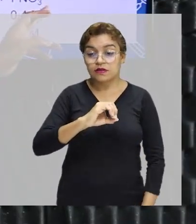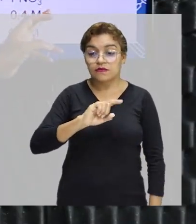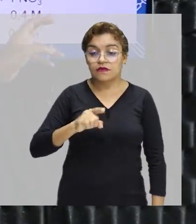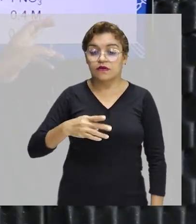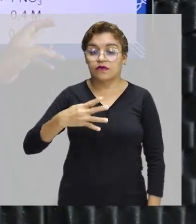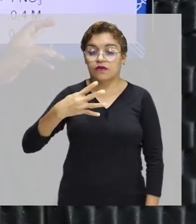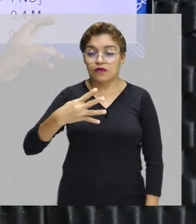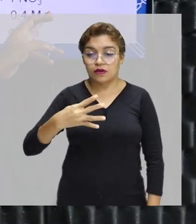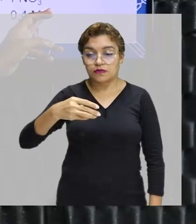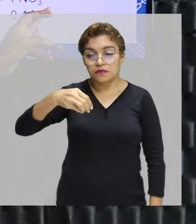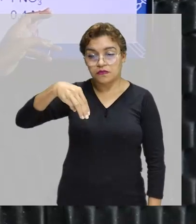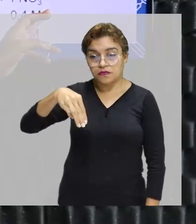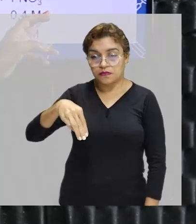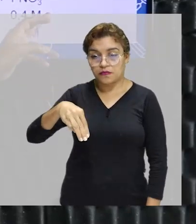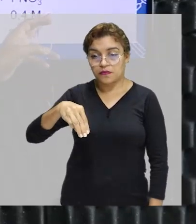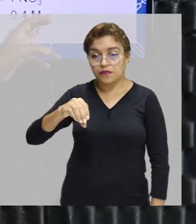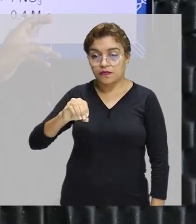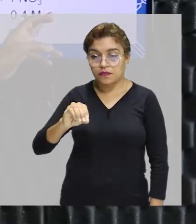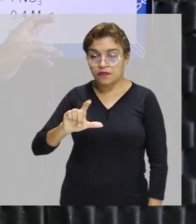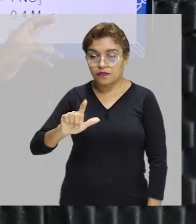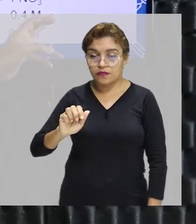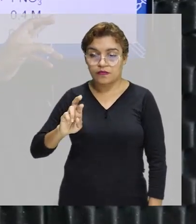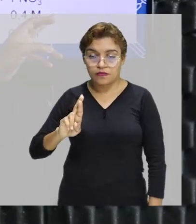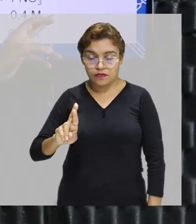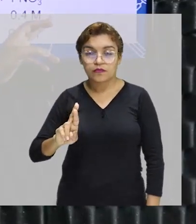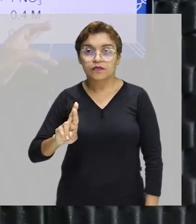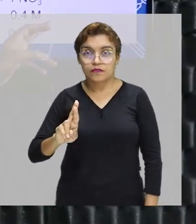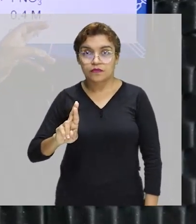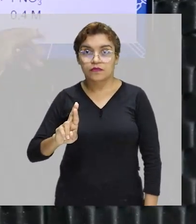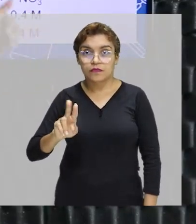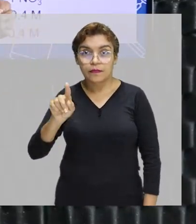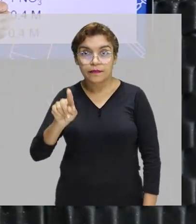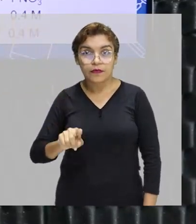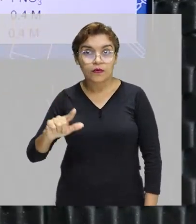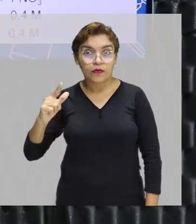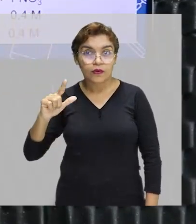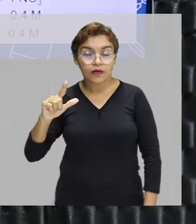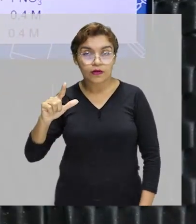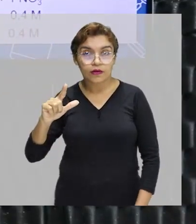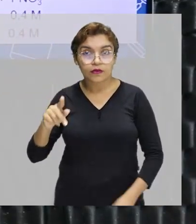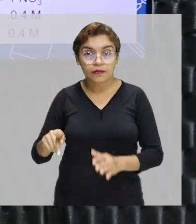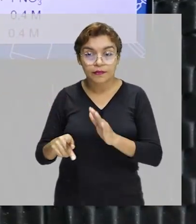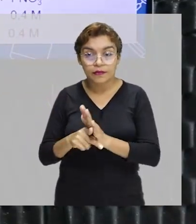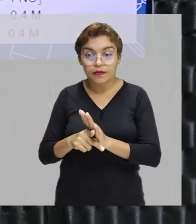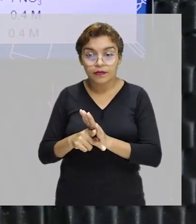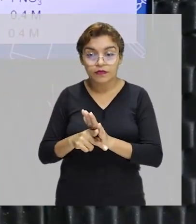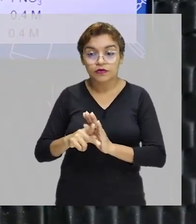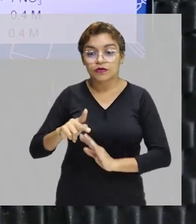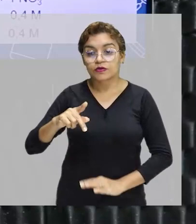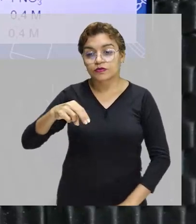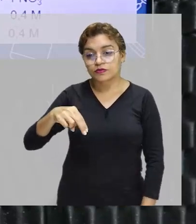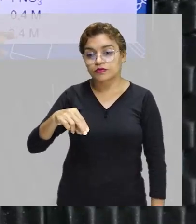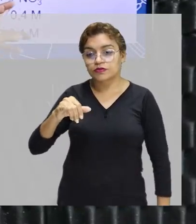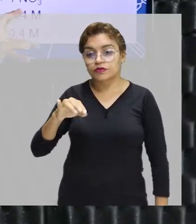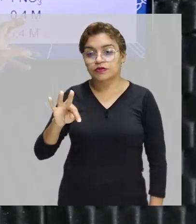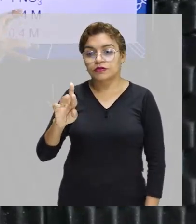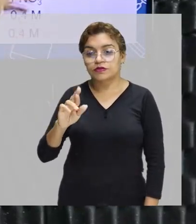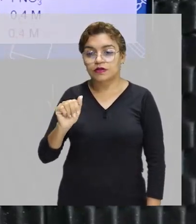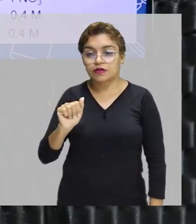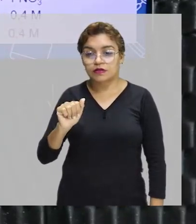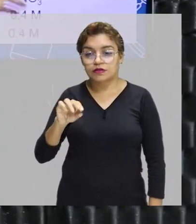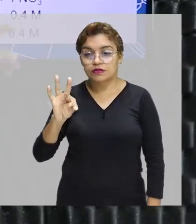0,4 molar, 0,4 mol por litro do nitrato. Então, eu tenho